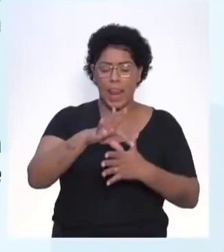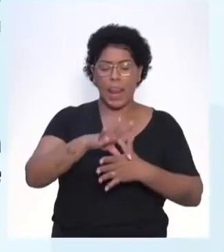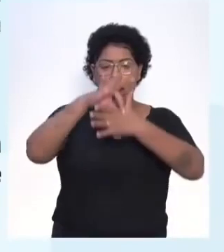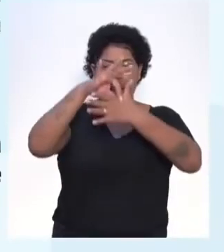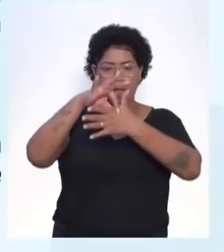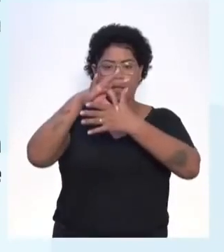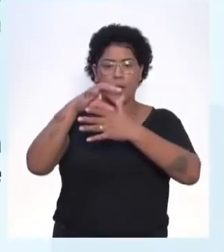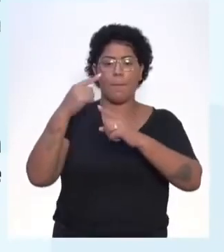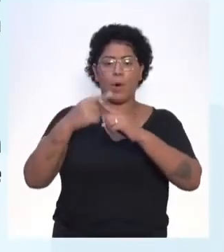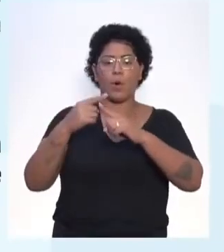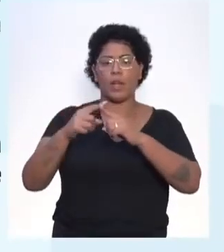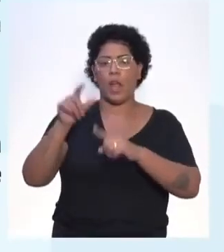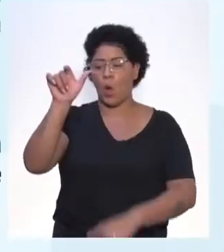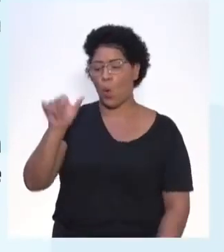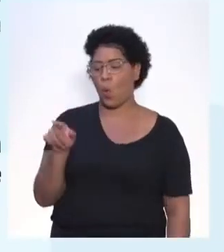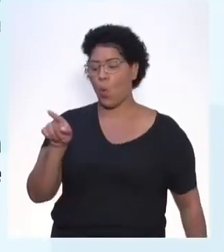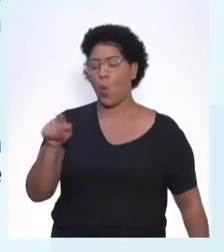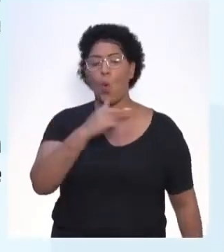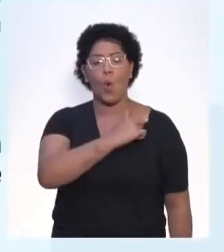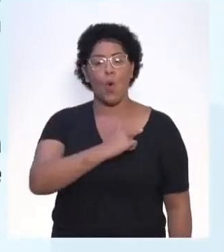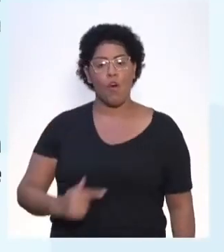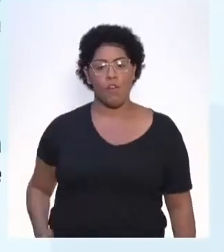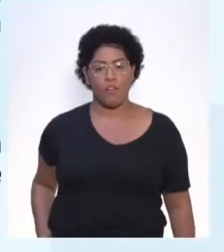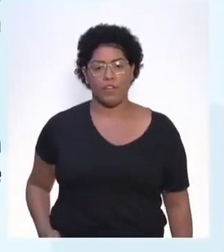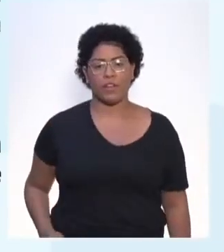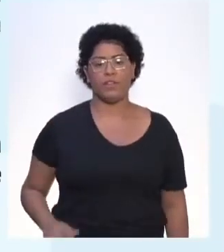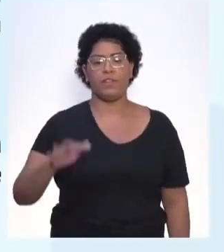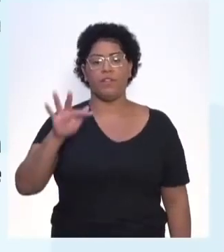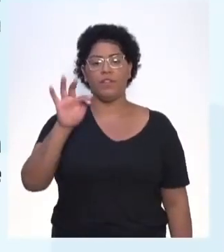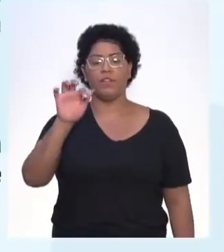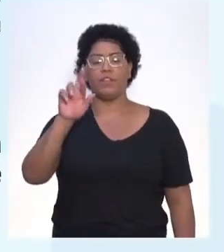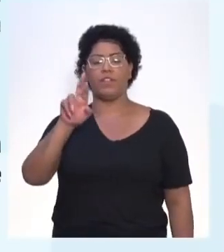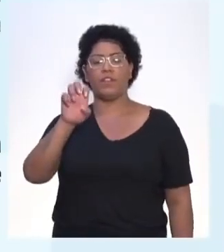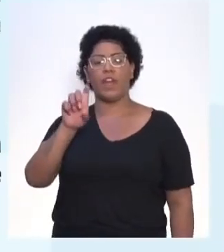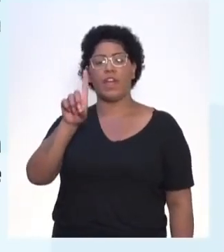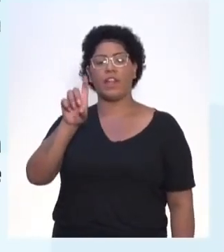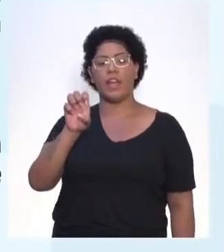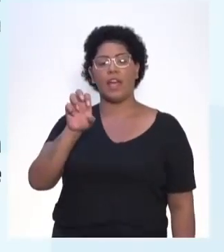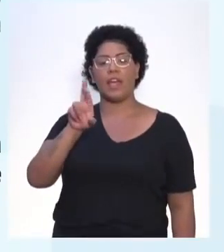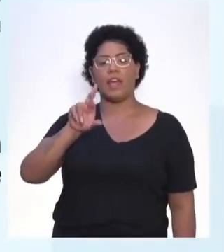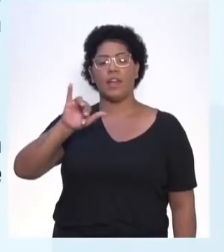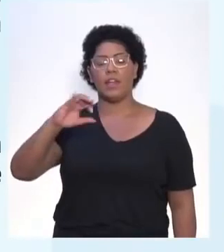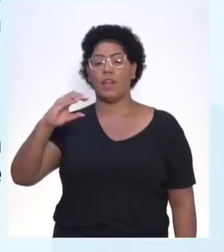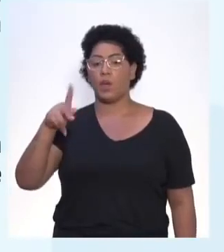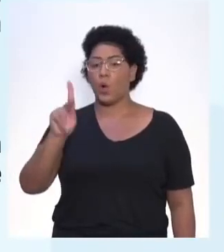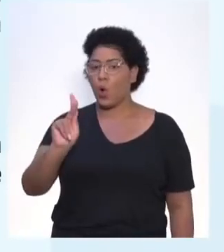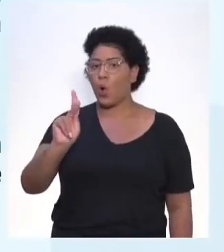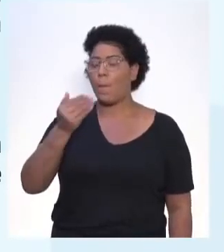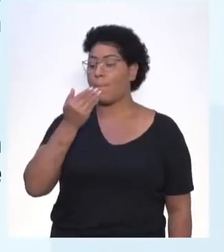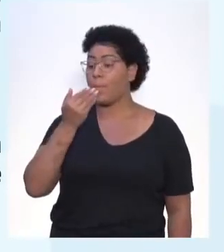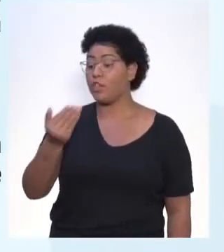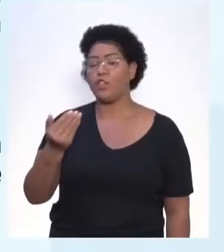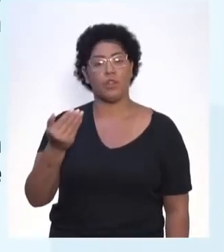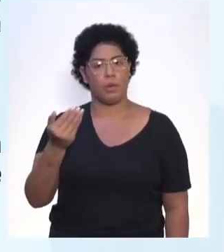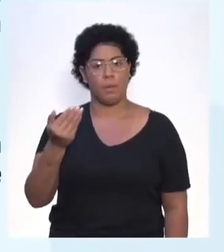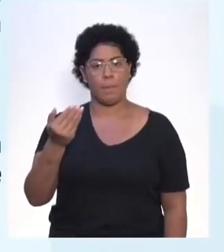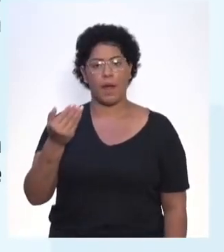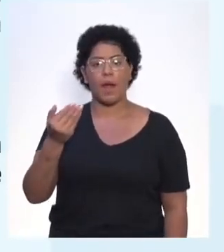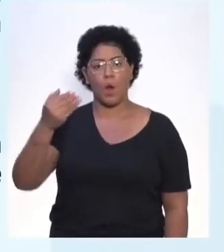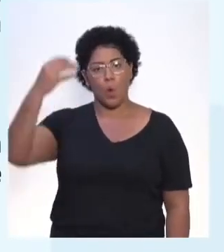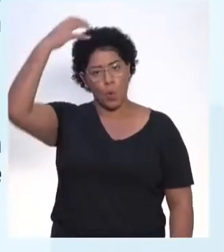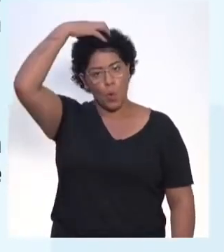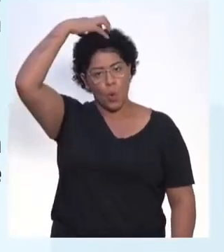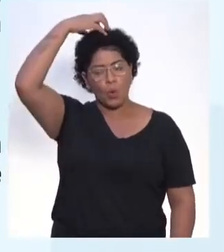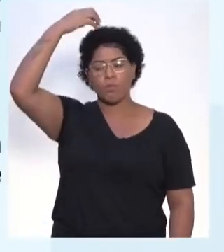Frederick Hodgson, o governador-geral britânico da Costa do Ouro, exigiu que lhe entregassem o trono do ouro, símbolo